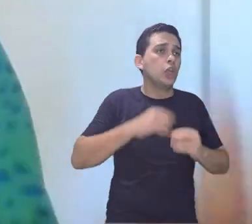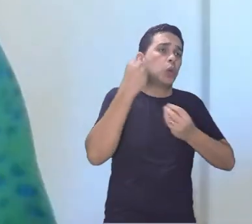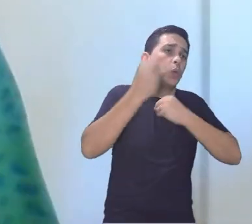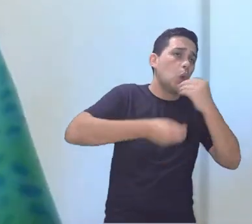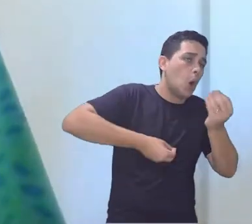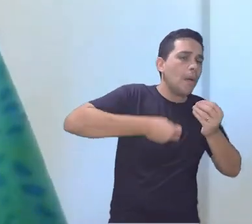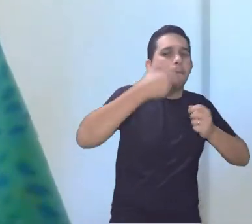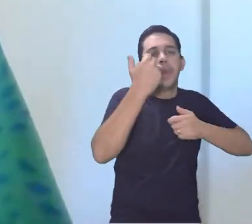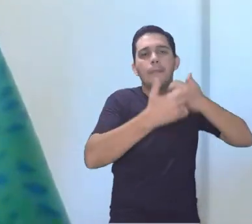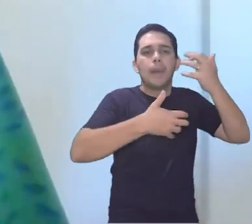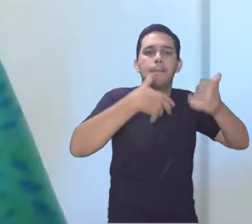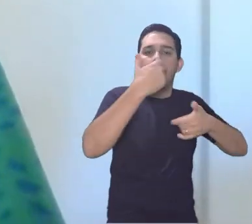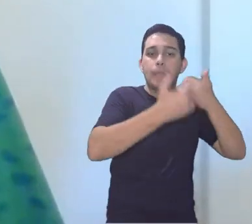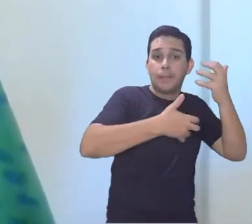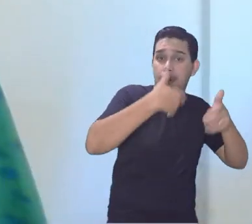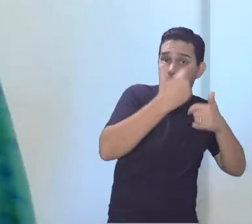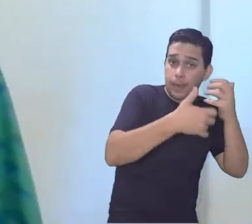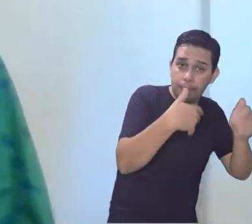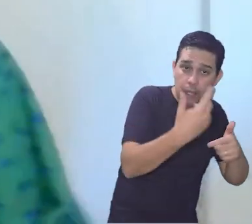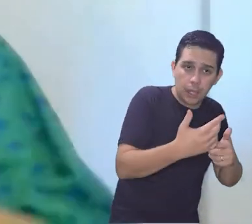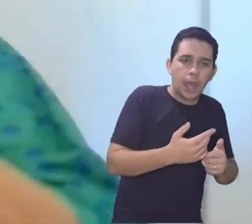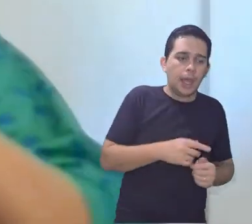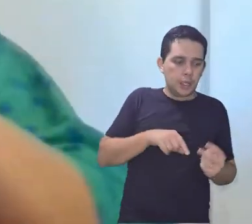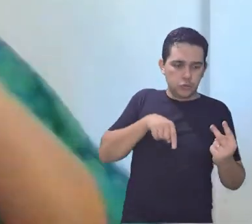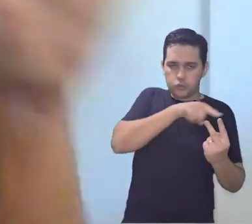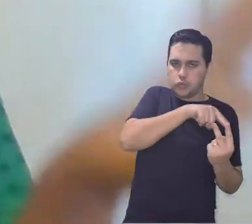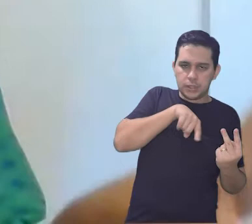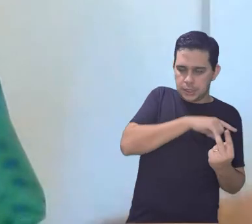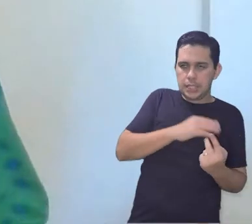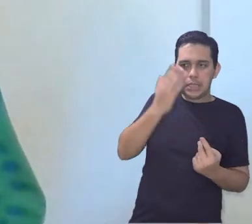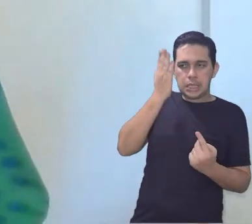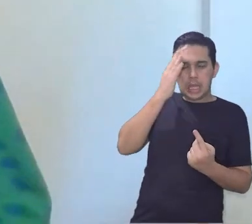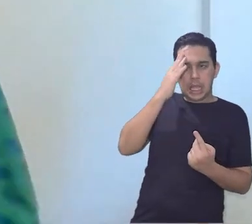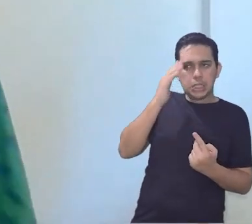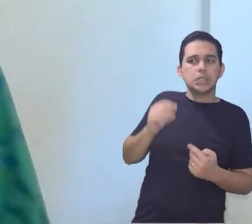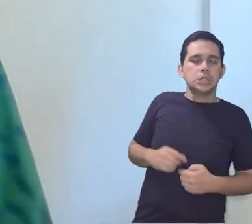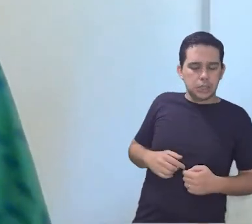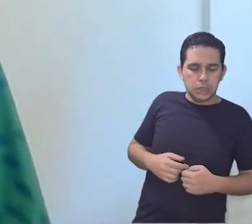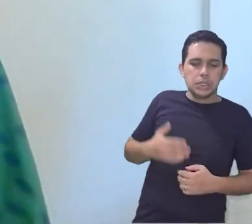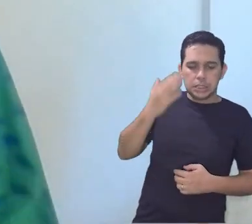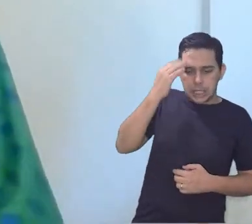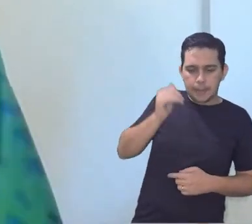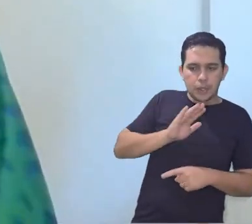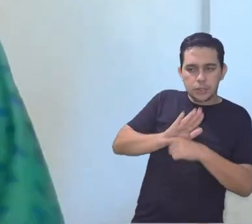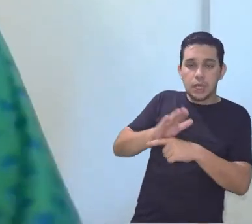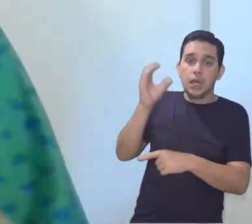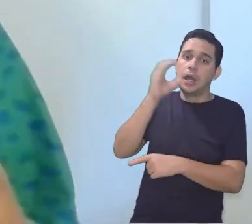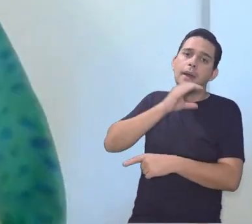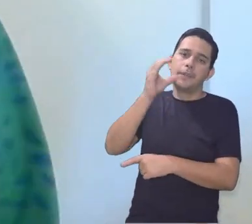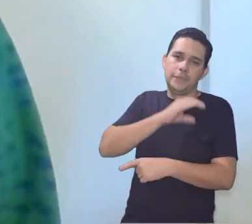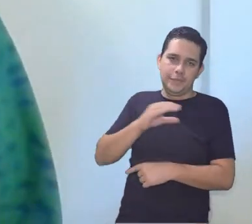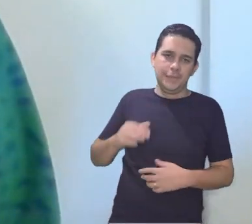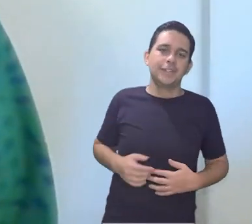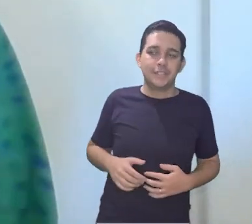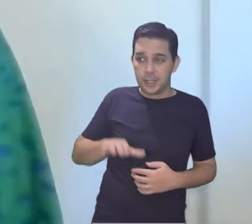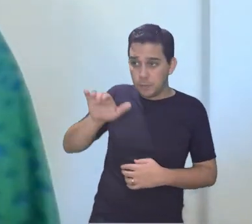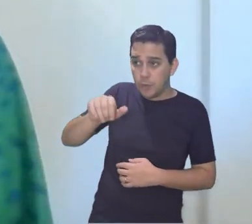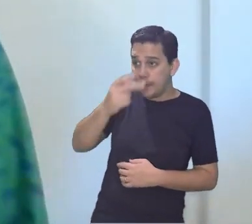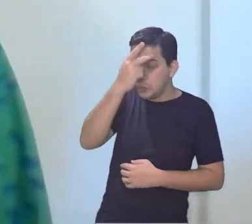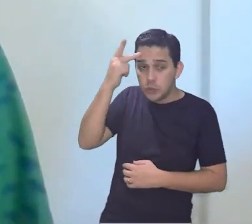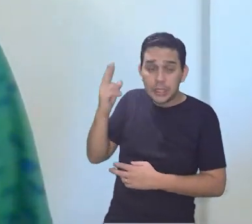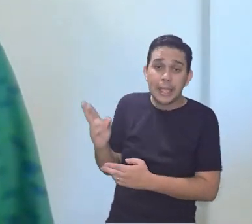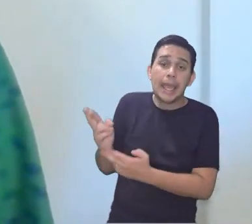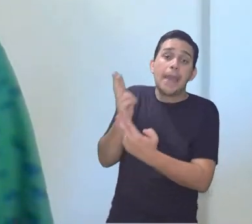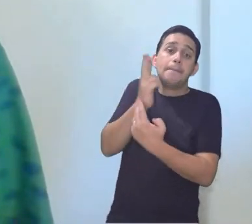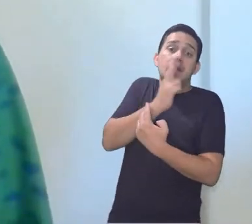das paredes do gabinete, né? Fora do olhar da burocracia, trazendo essas situações da vida